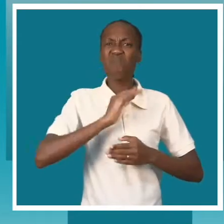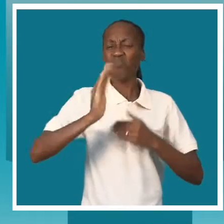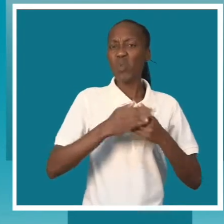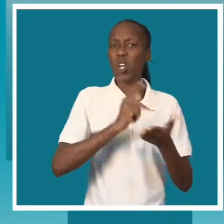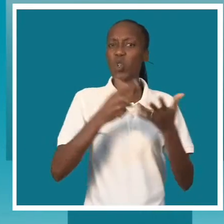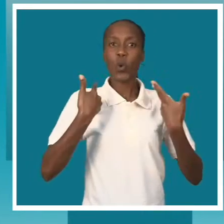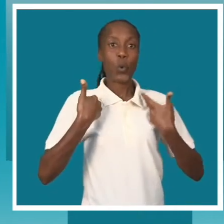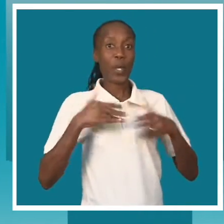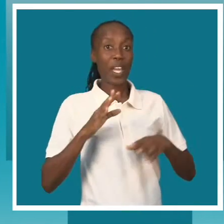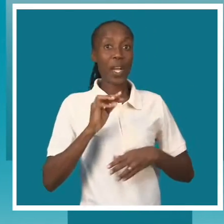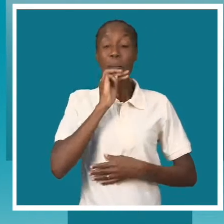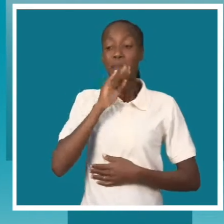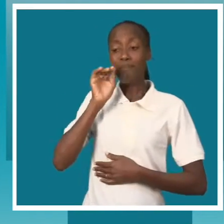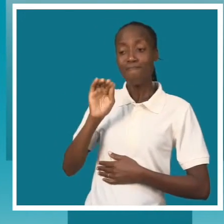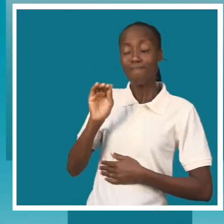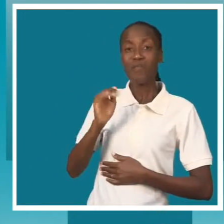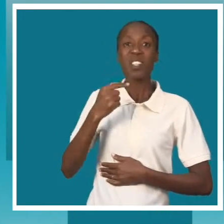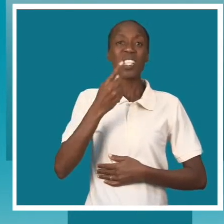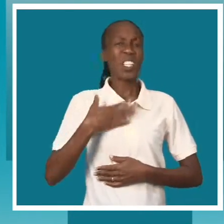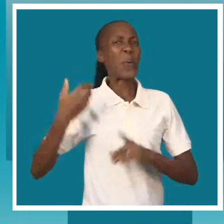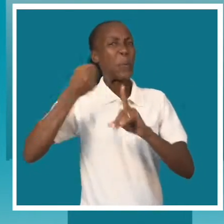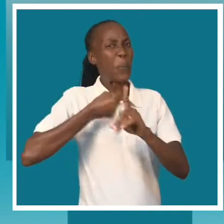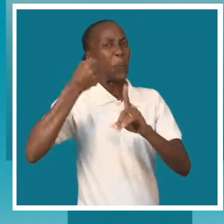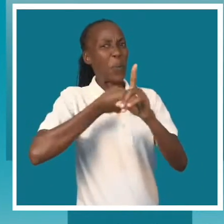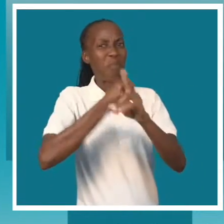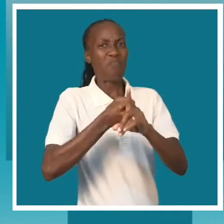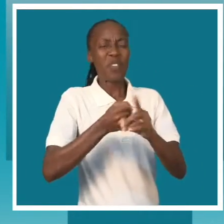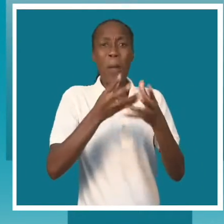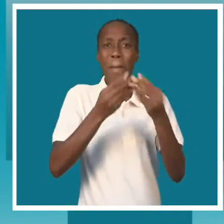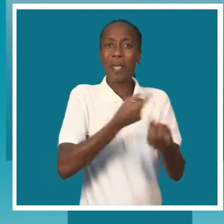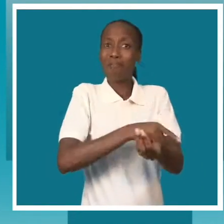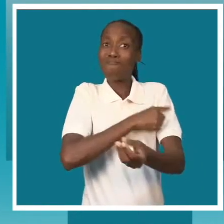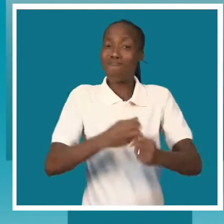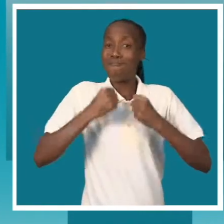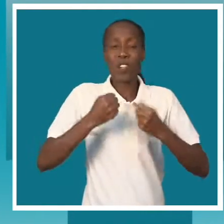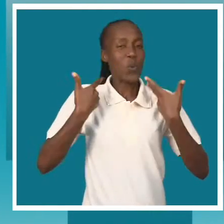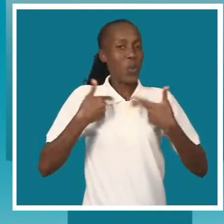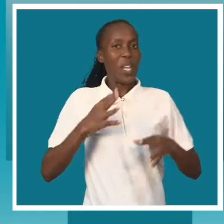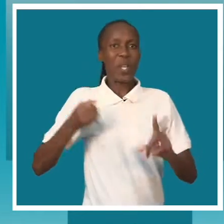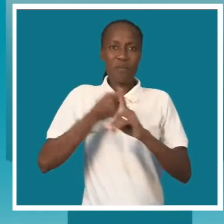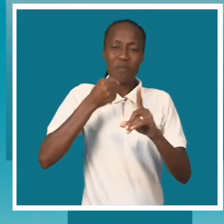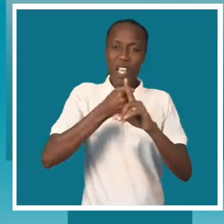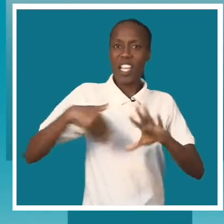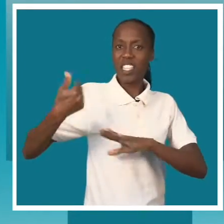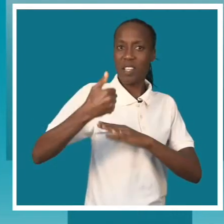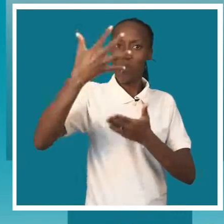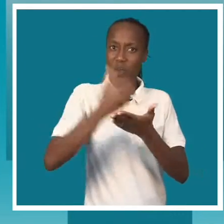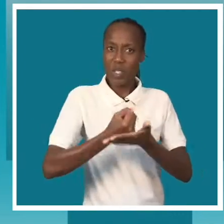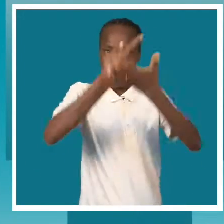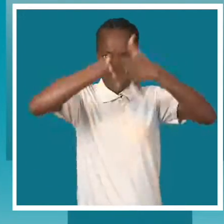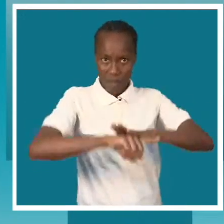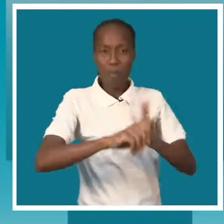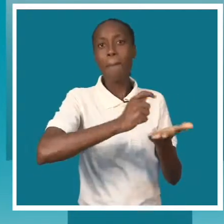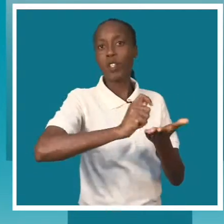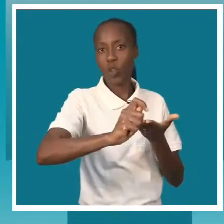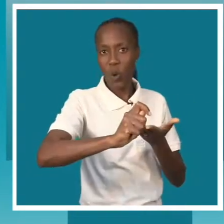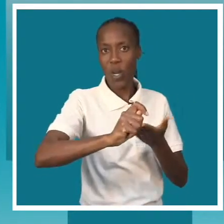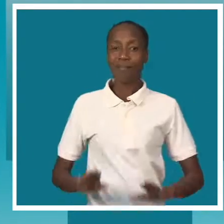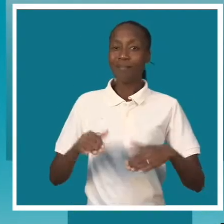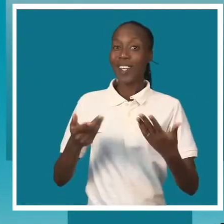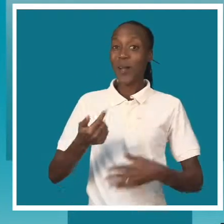desmaios número maior escola mas eu luto então eu não quero perder nunca sua força eu quero ter sempre consegui sempre levarei a